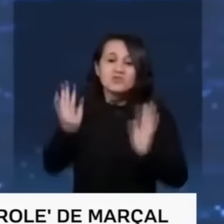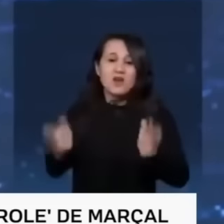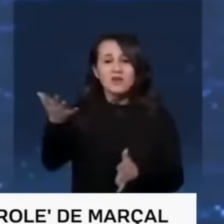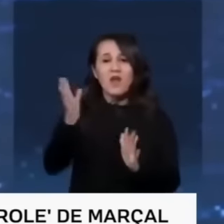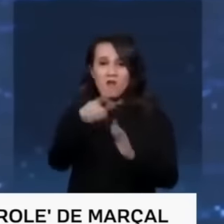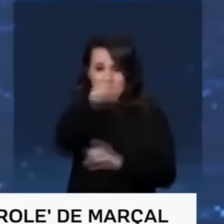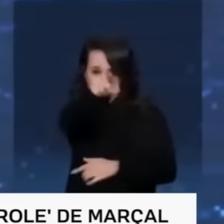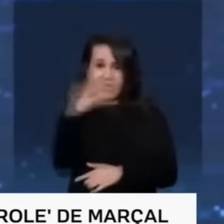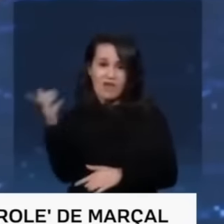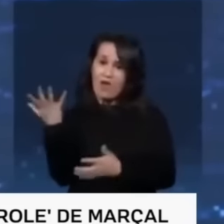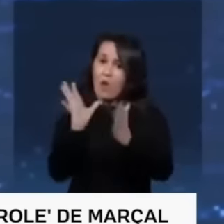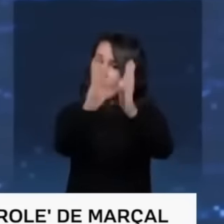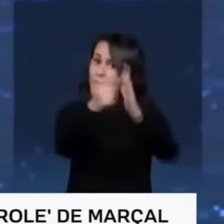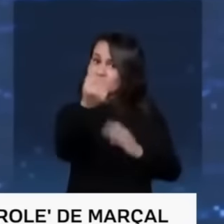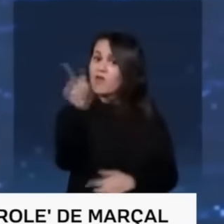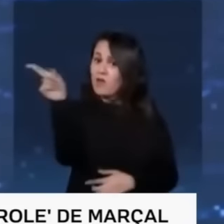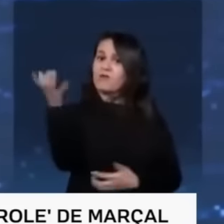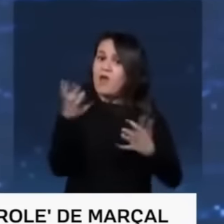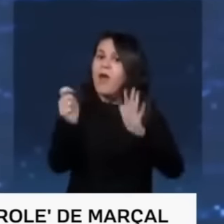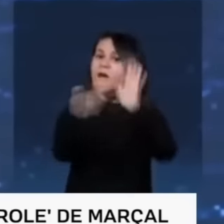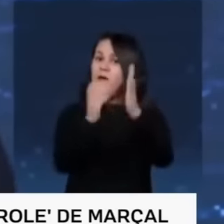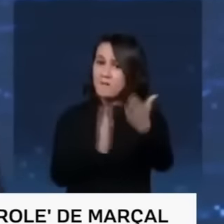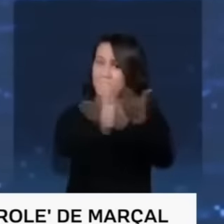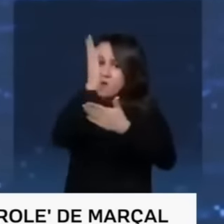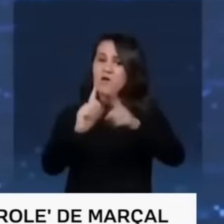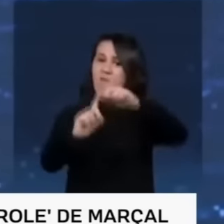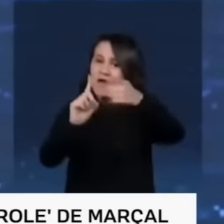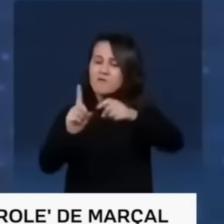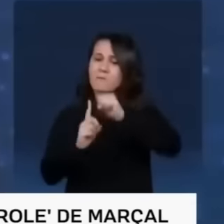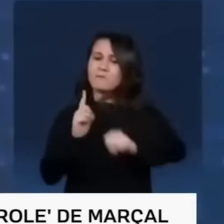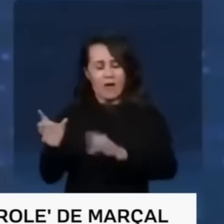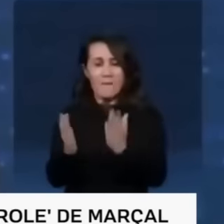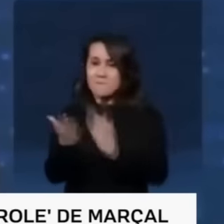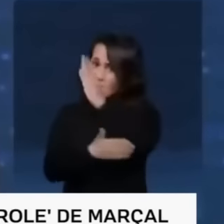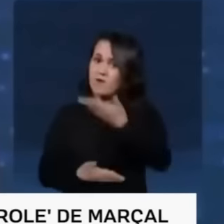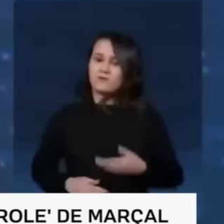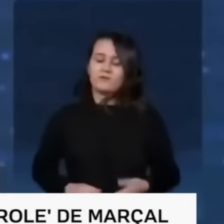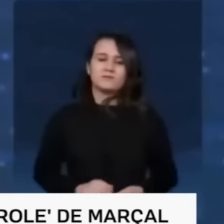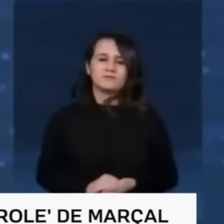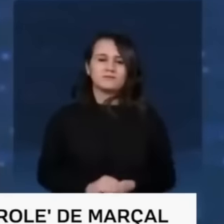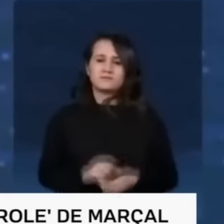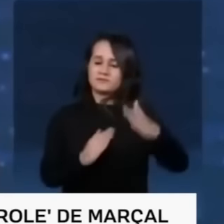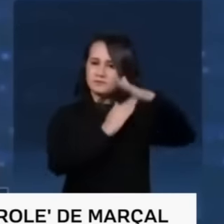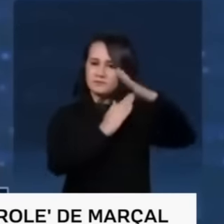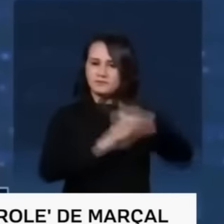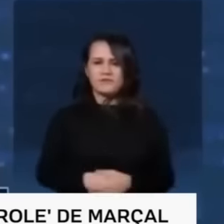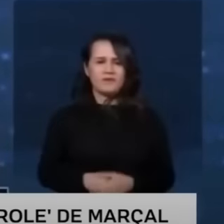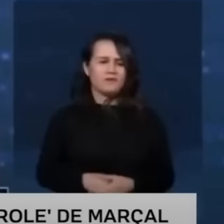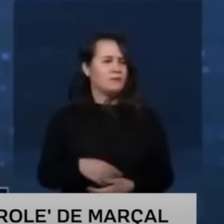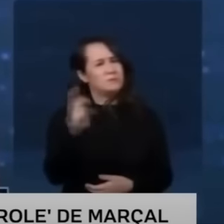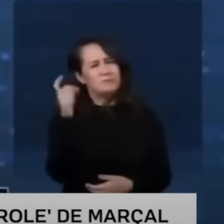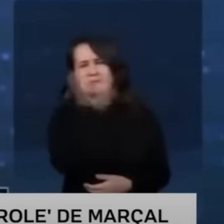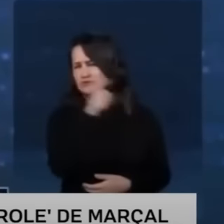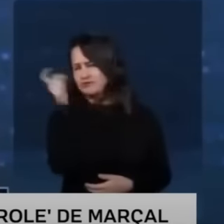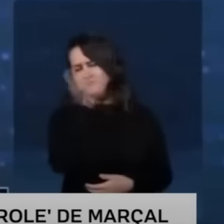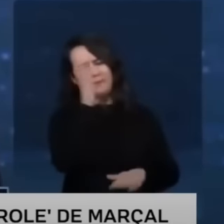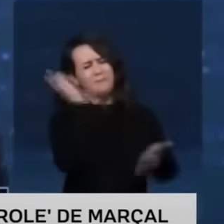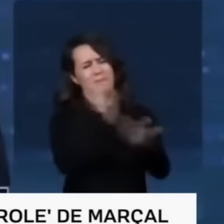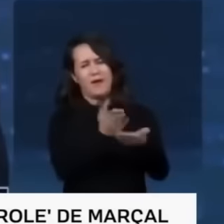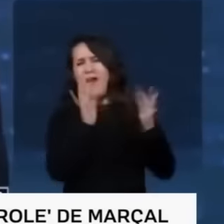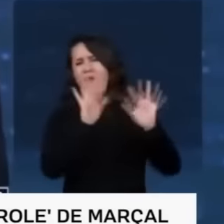mesmo convite aos demais que desistiram de participar do debate para trazer aqui as explicações ao vivo do que está acontecendo